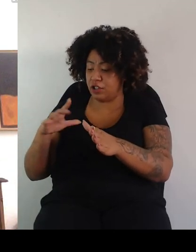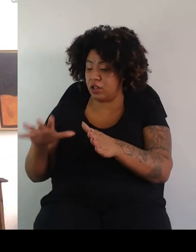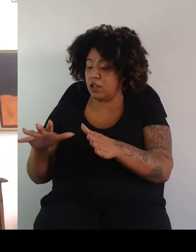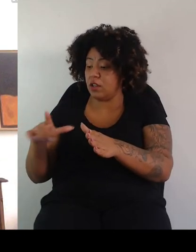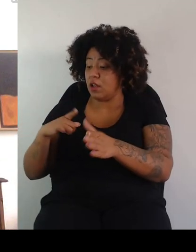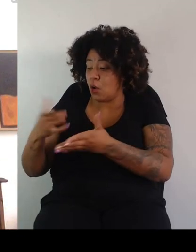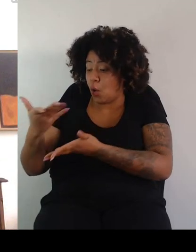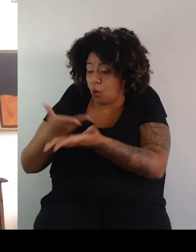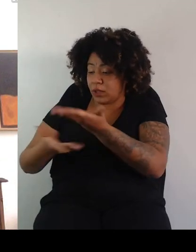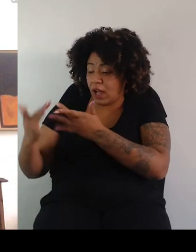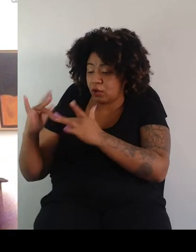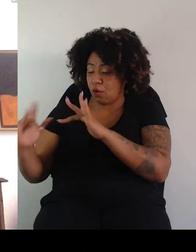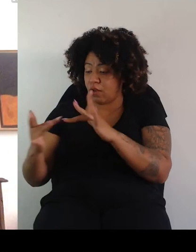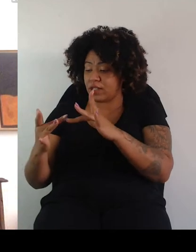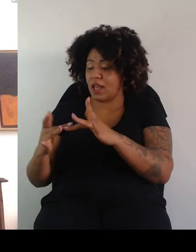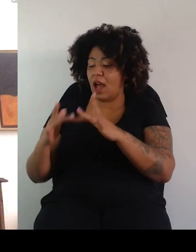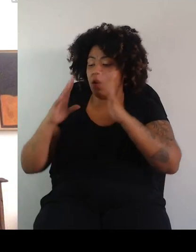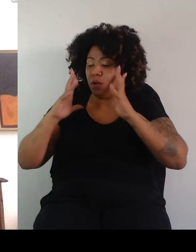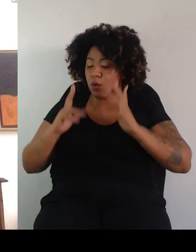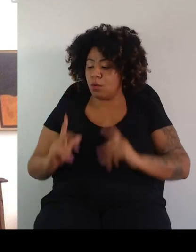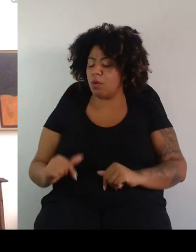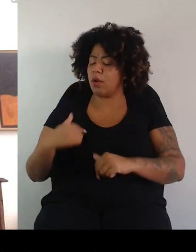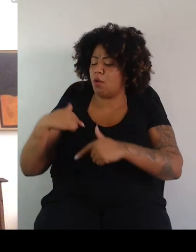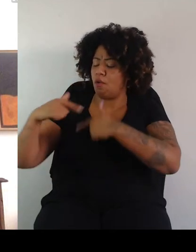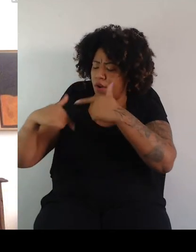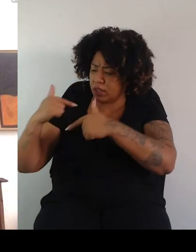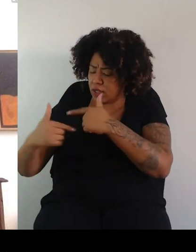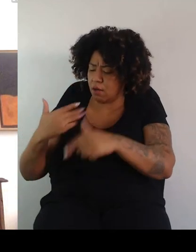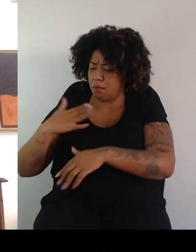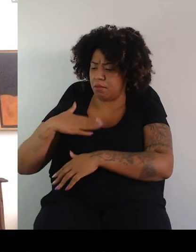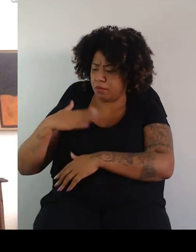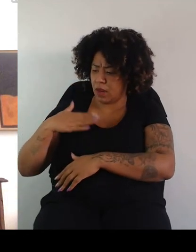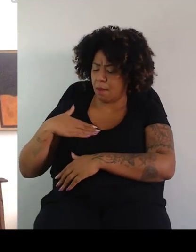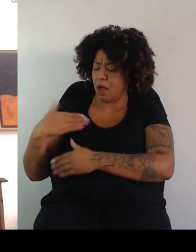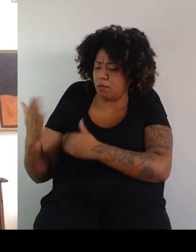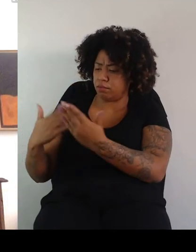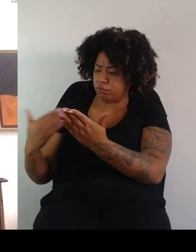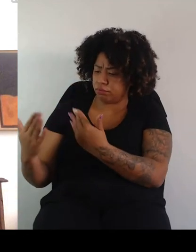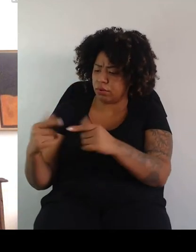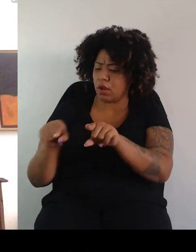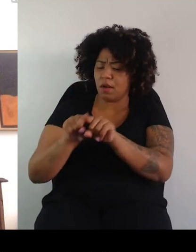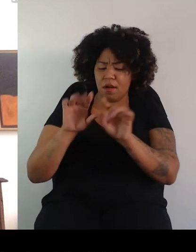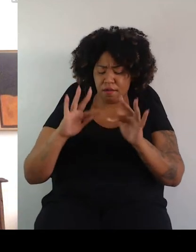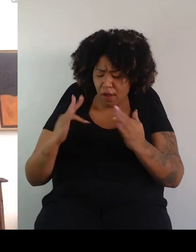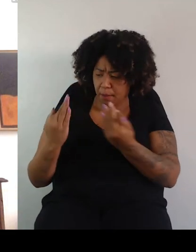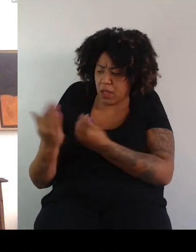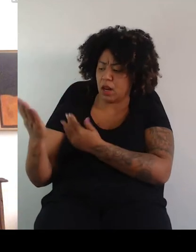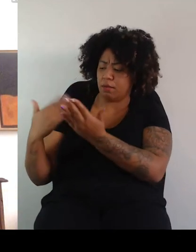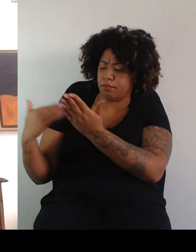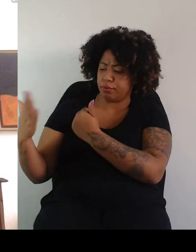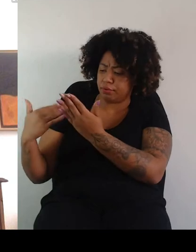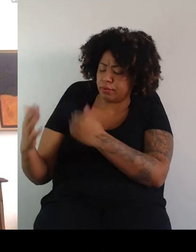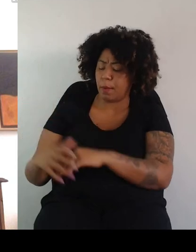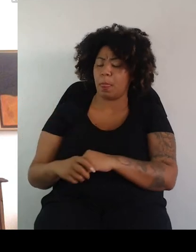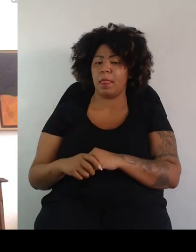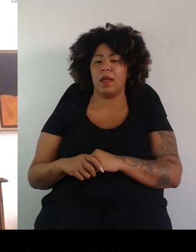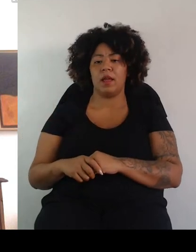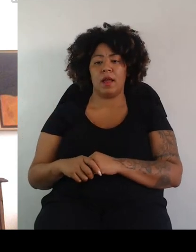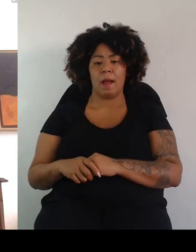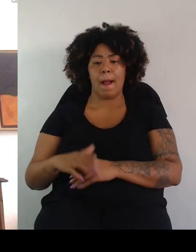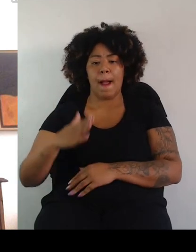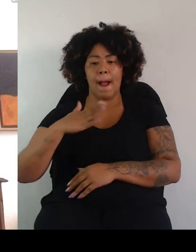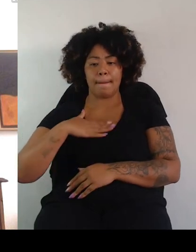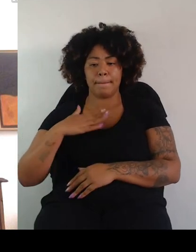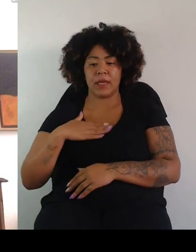conversei com ele sobre o meu trabalho sobre a minha família a minha própria criação